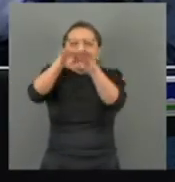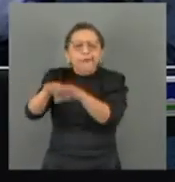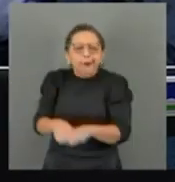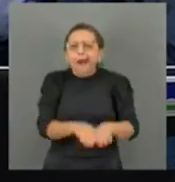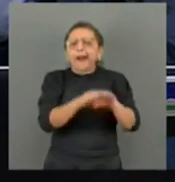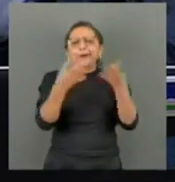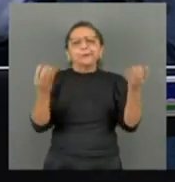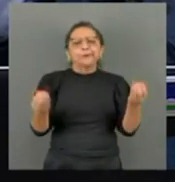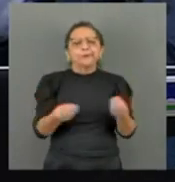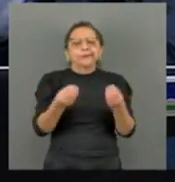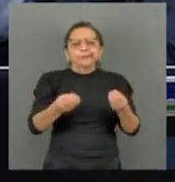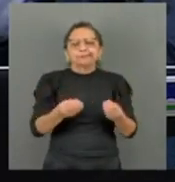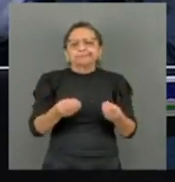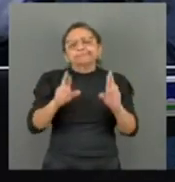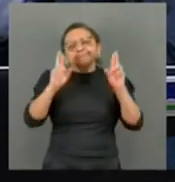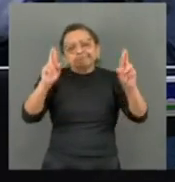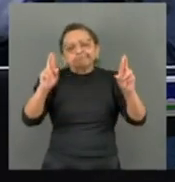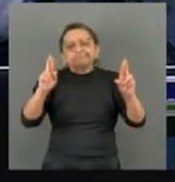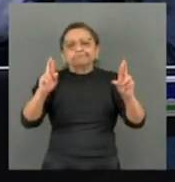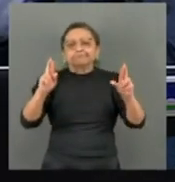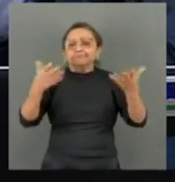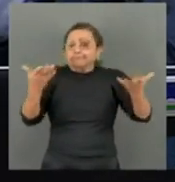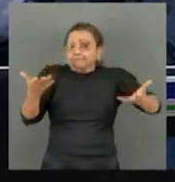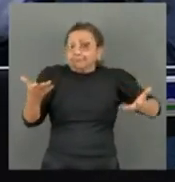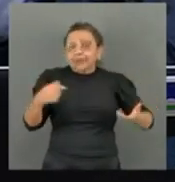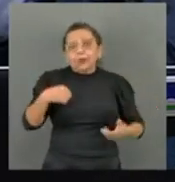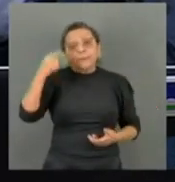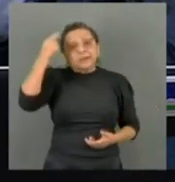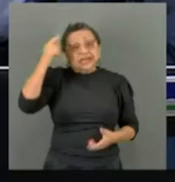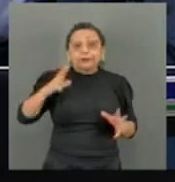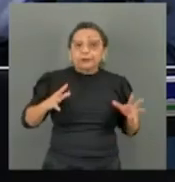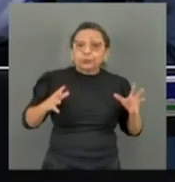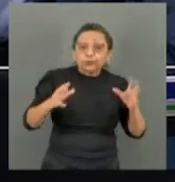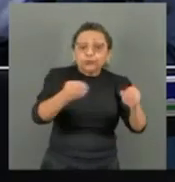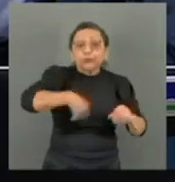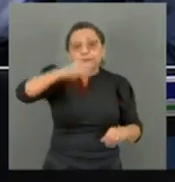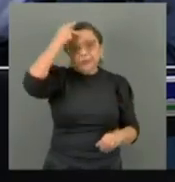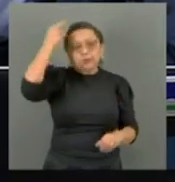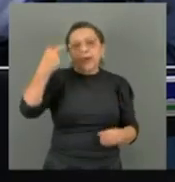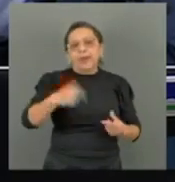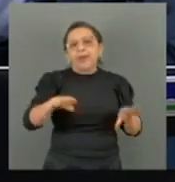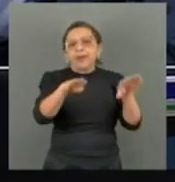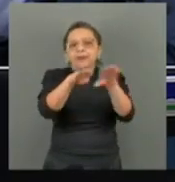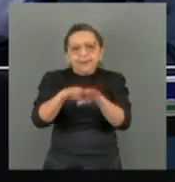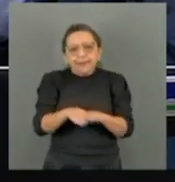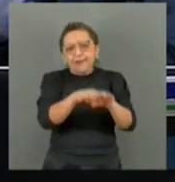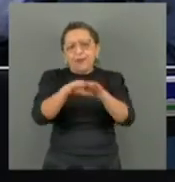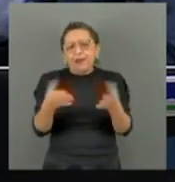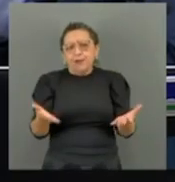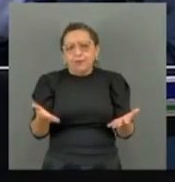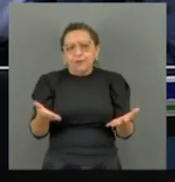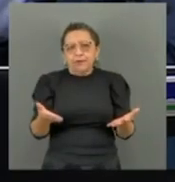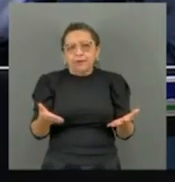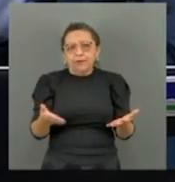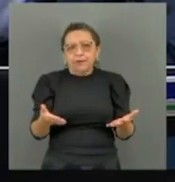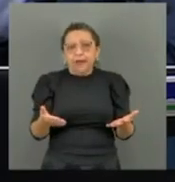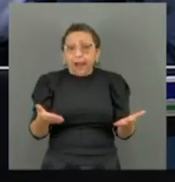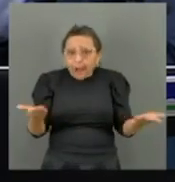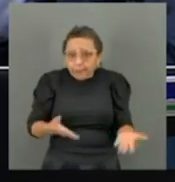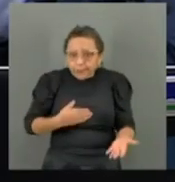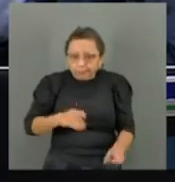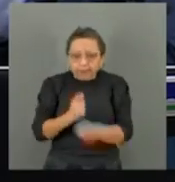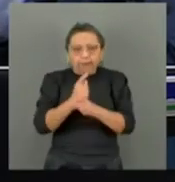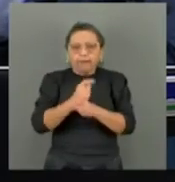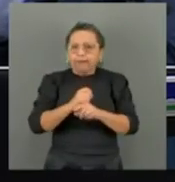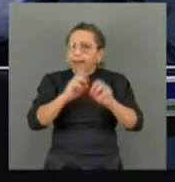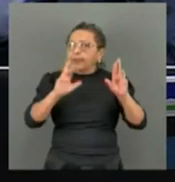imediatamente, uma perspectiva de Rousseau, né? De Marx e tal. É muito semelhante aqui, né? Eu